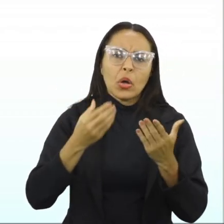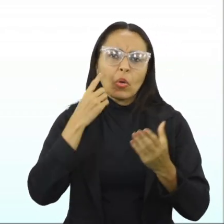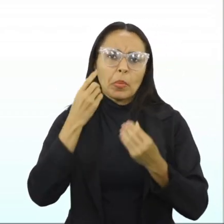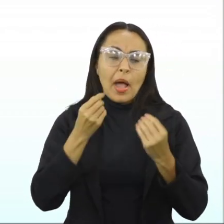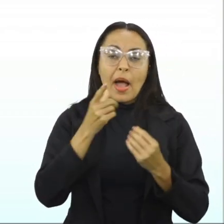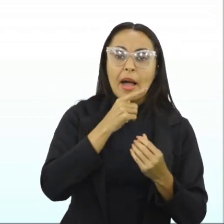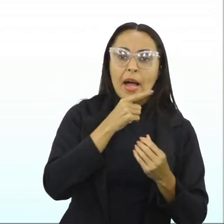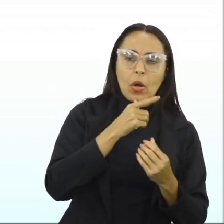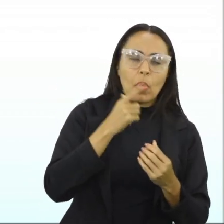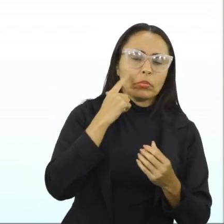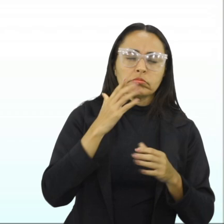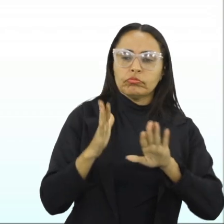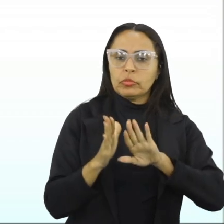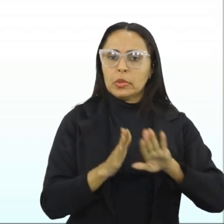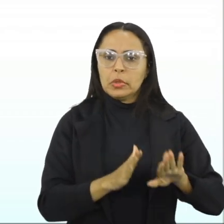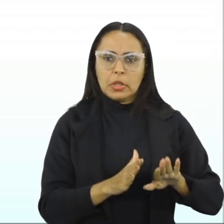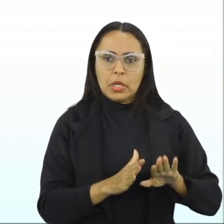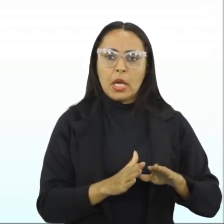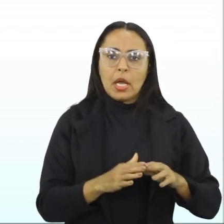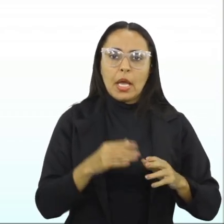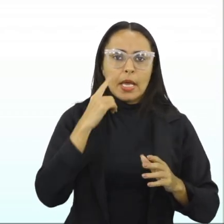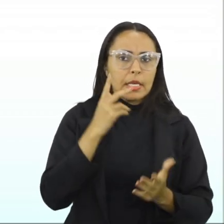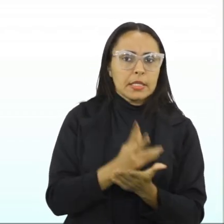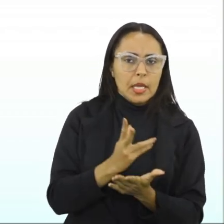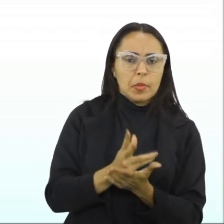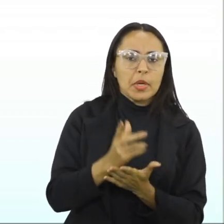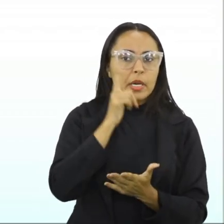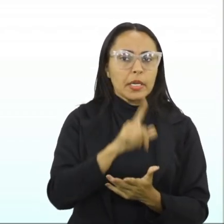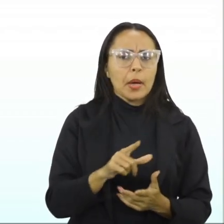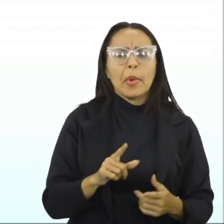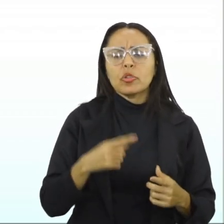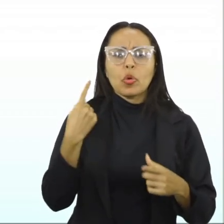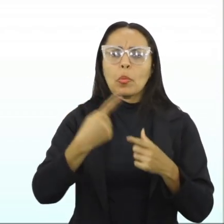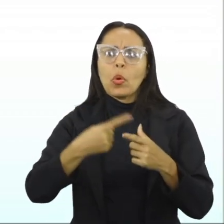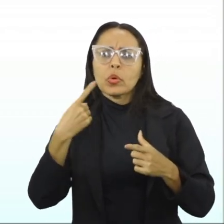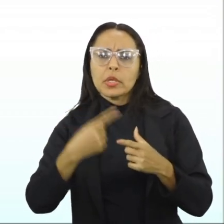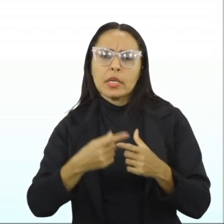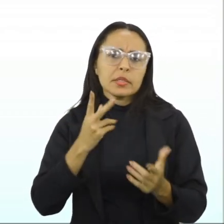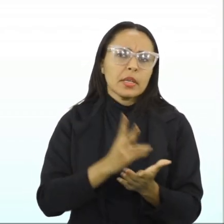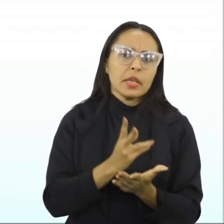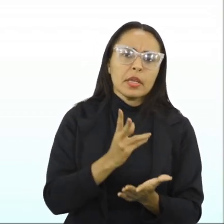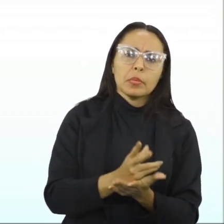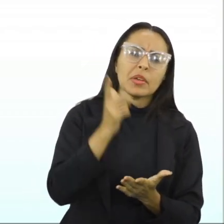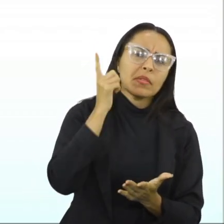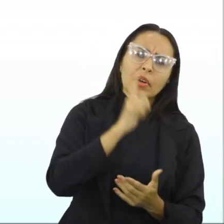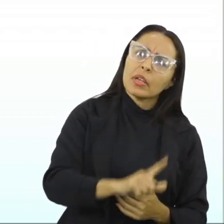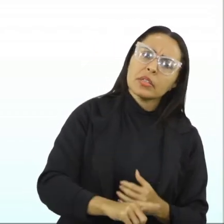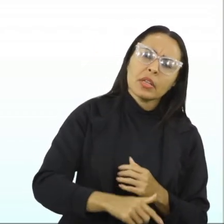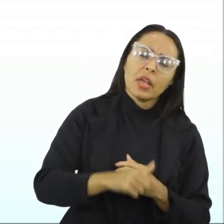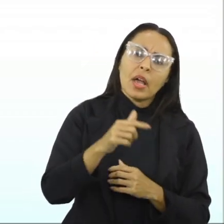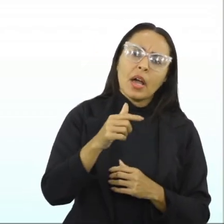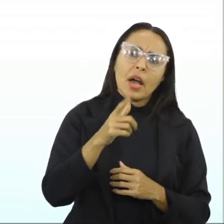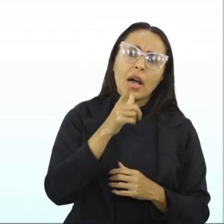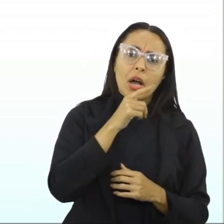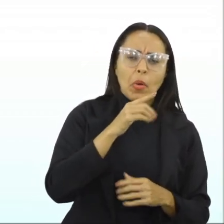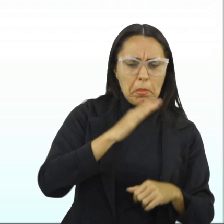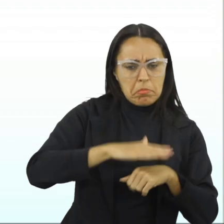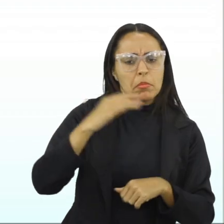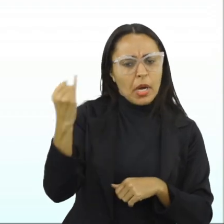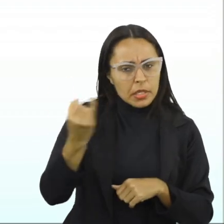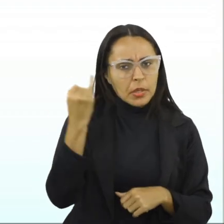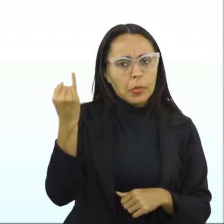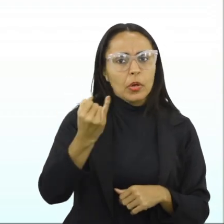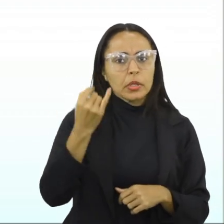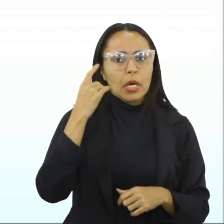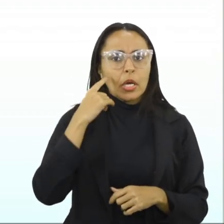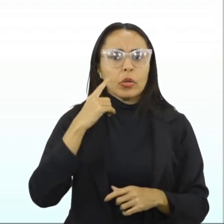ninguém mexe. Água ninguém mexe. Água sempre ganha. Mas por que a água sempre vai ganhar? Ah, porque a água é mais importante.